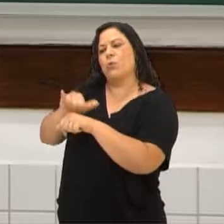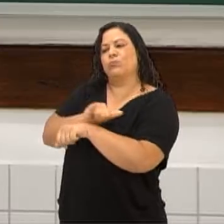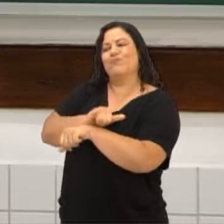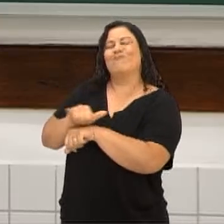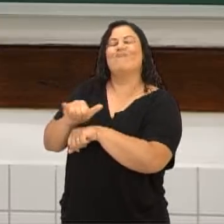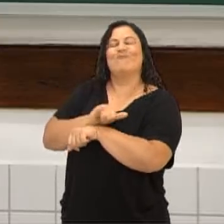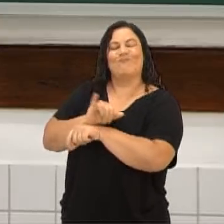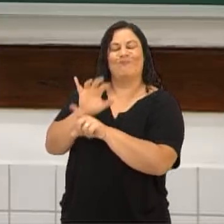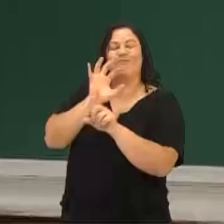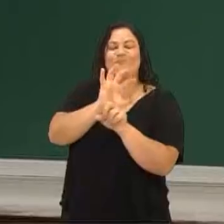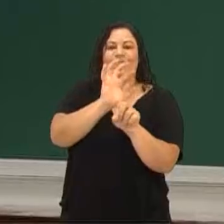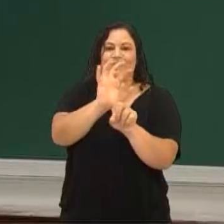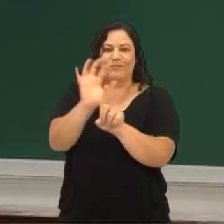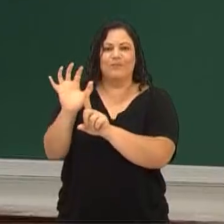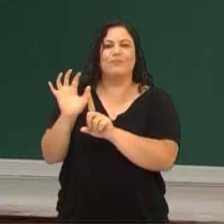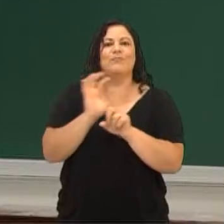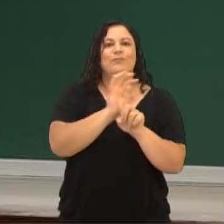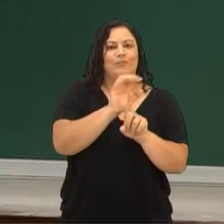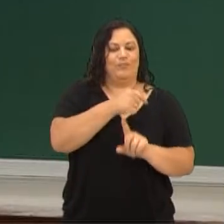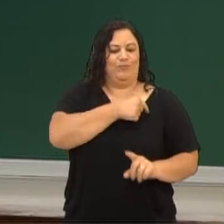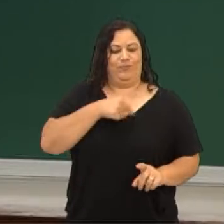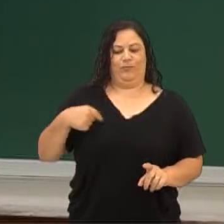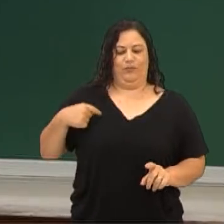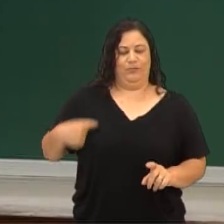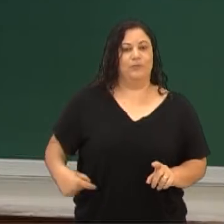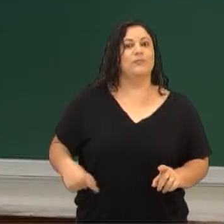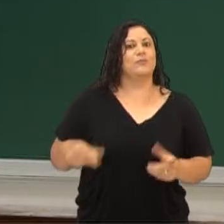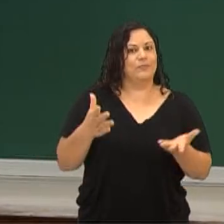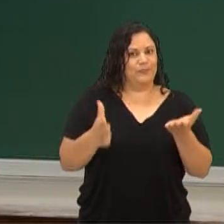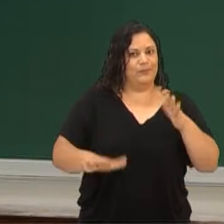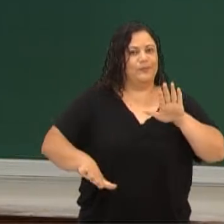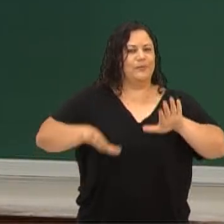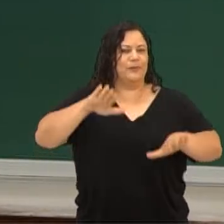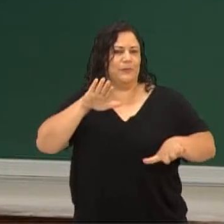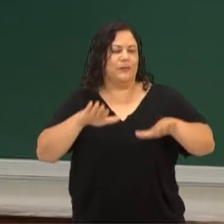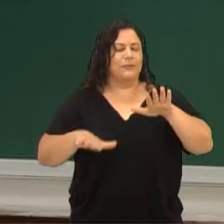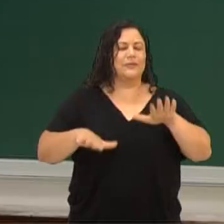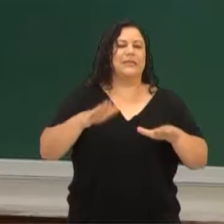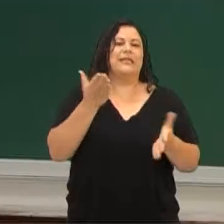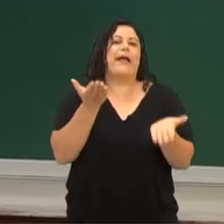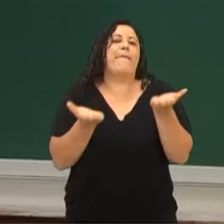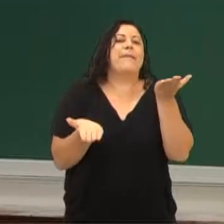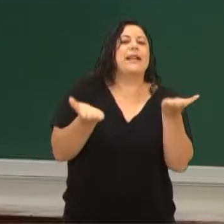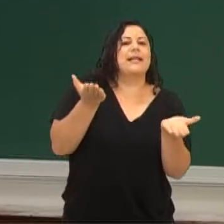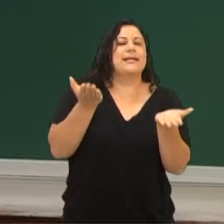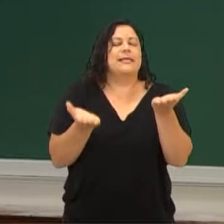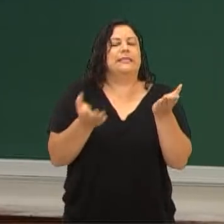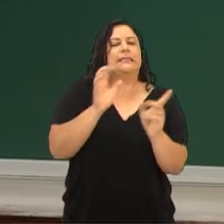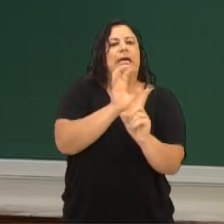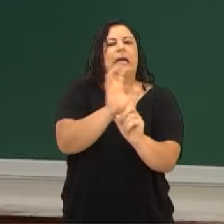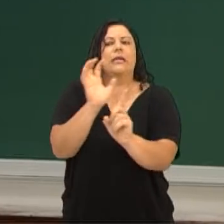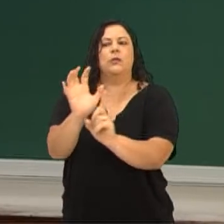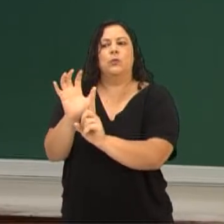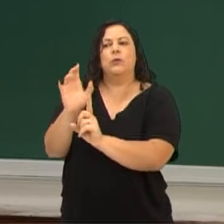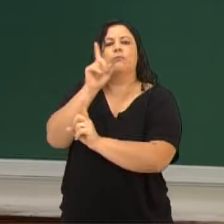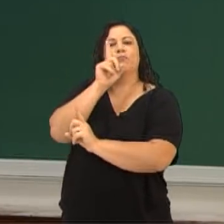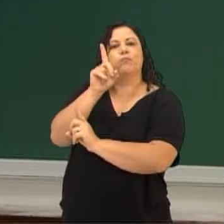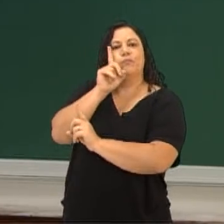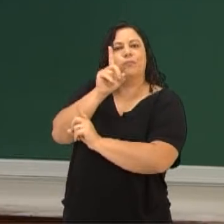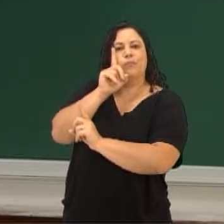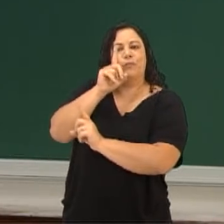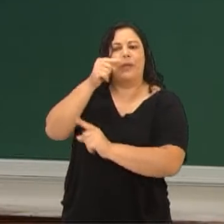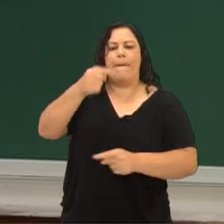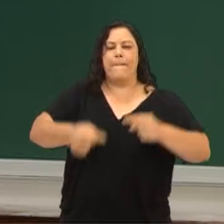de influência da China. Eles querem contrabalançar a influência americana no mundo, né, isso já está acontecendo, essa